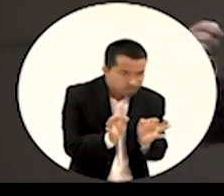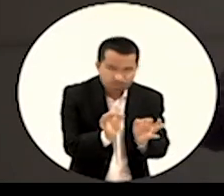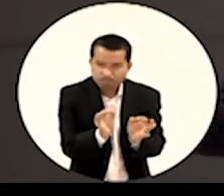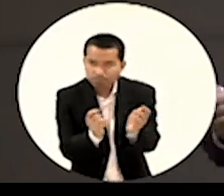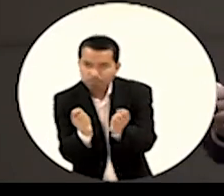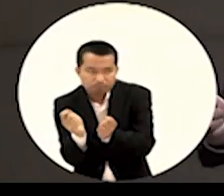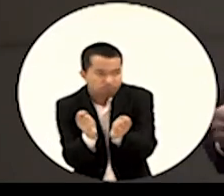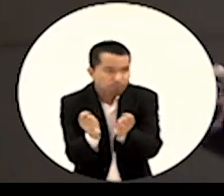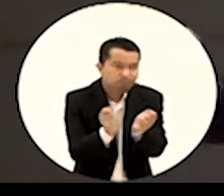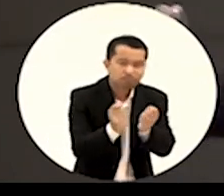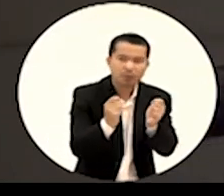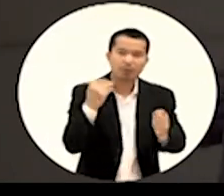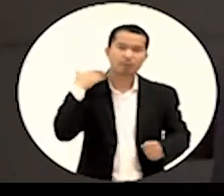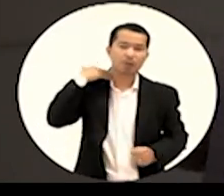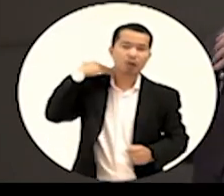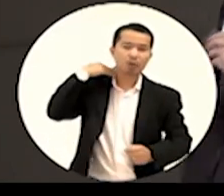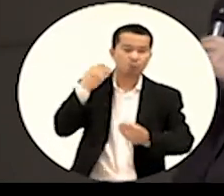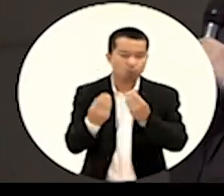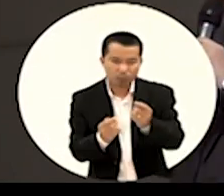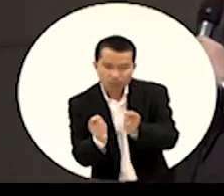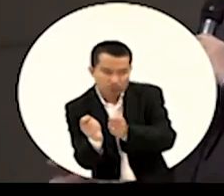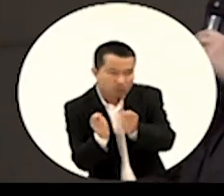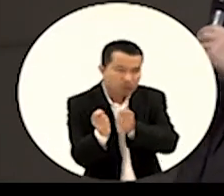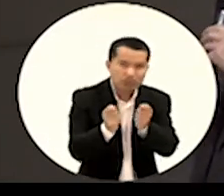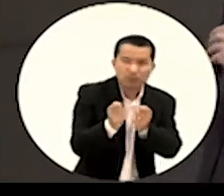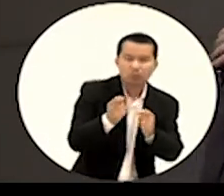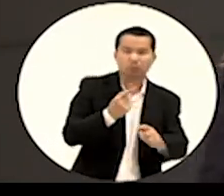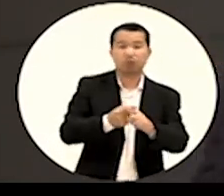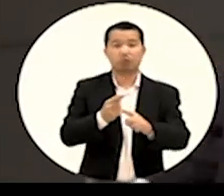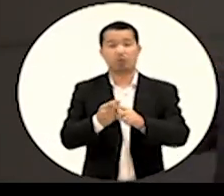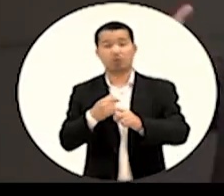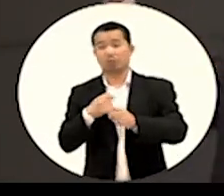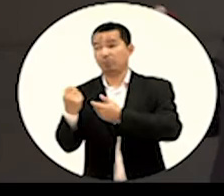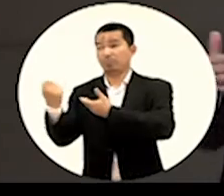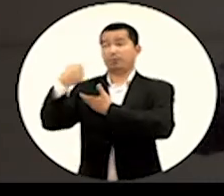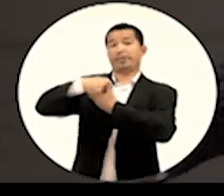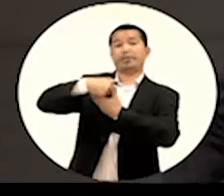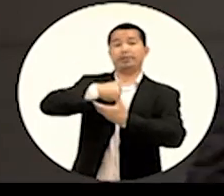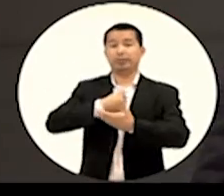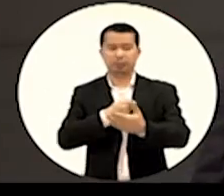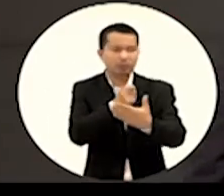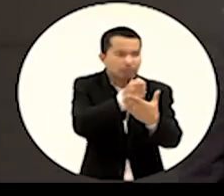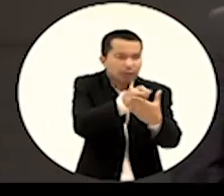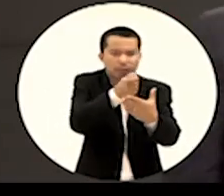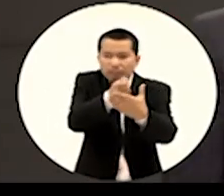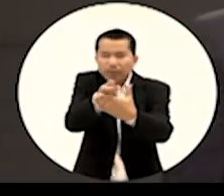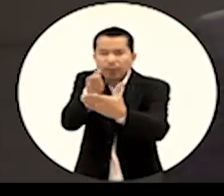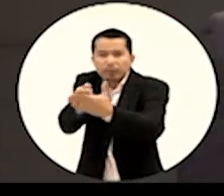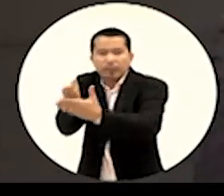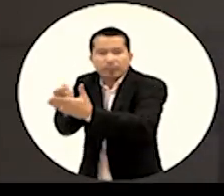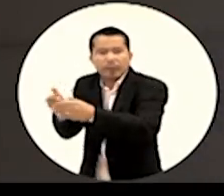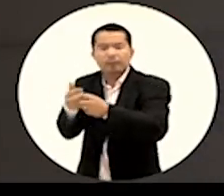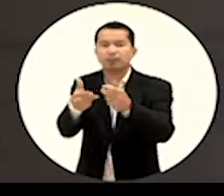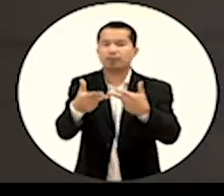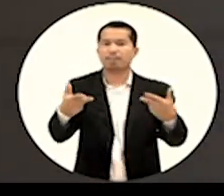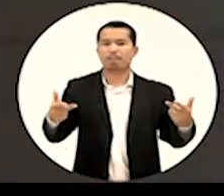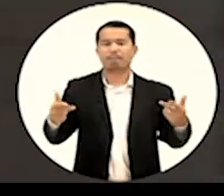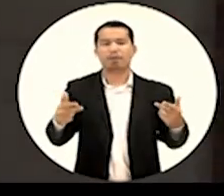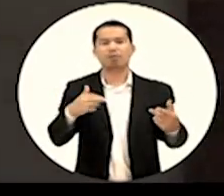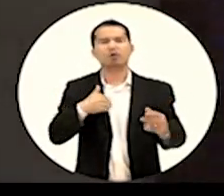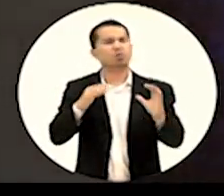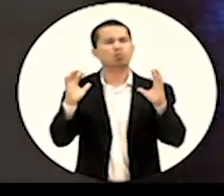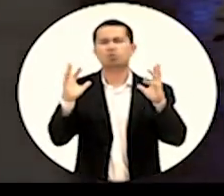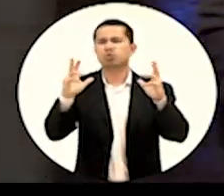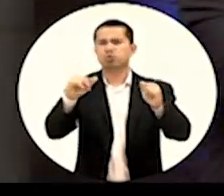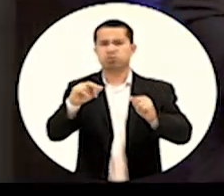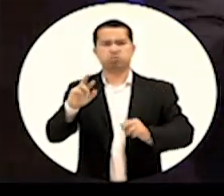tinha 16 anos de idade, fui aprender a fazer orçamento doméstico, controlar a conta bancária, porque a conta era